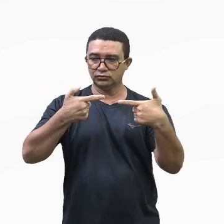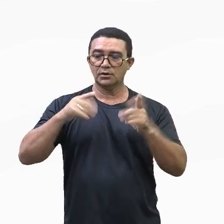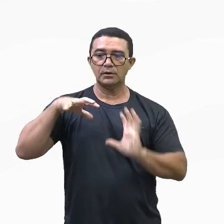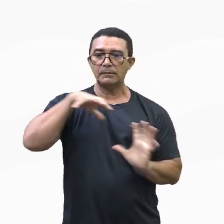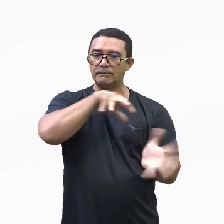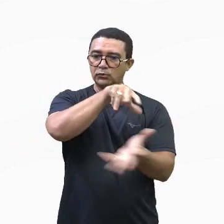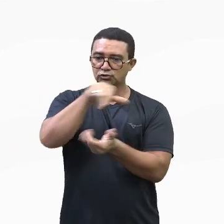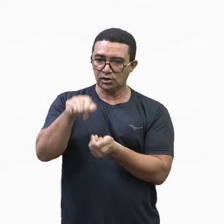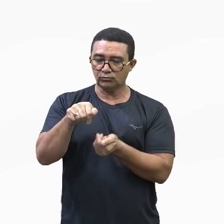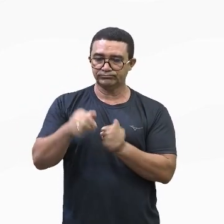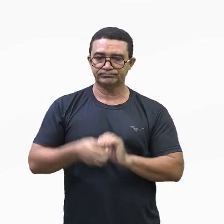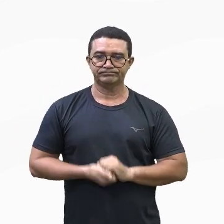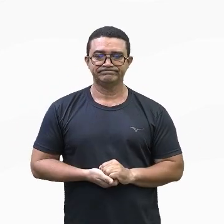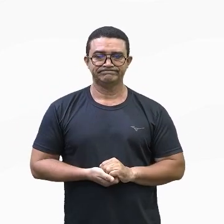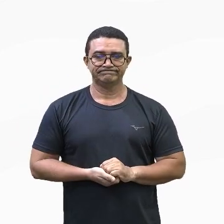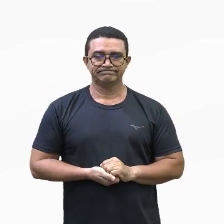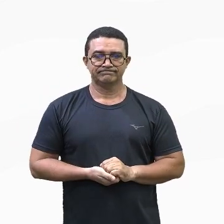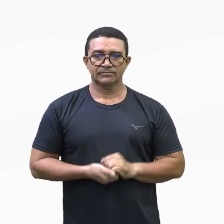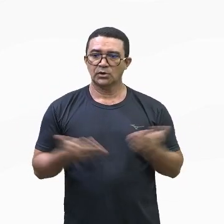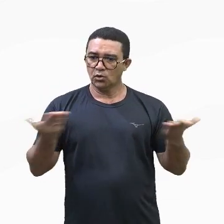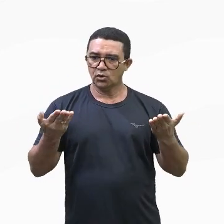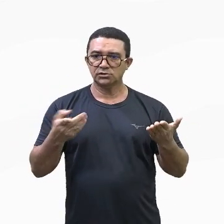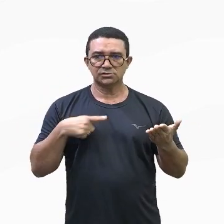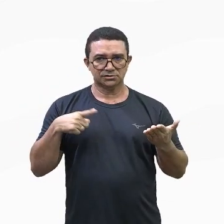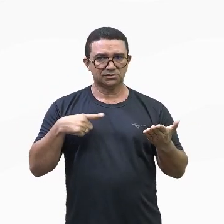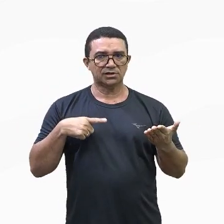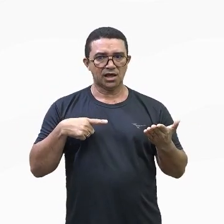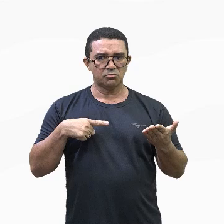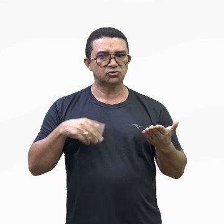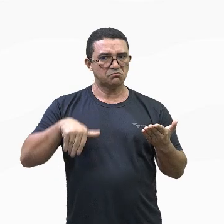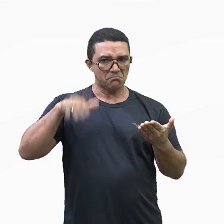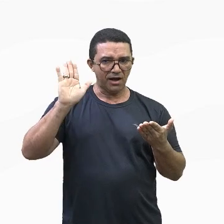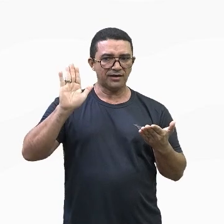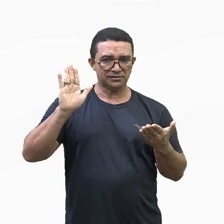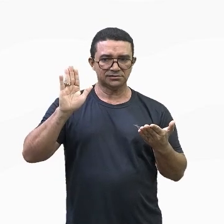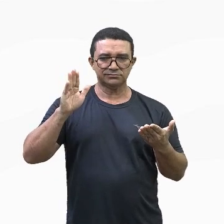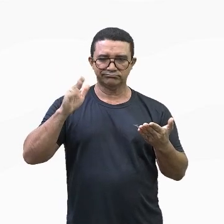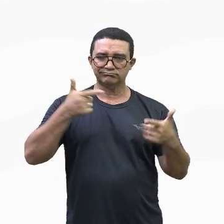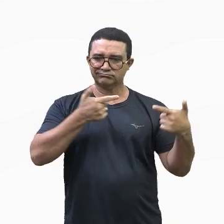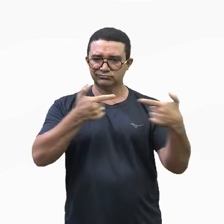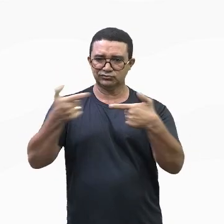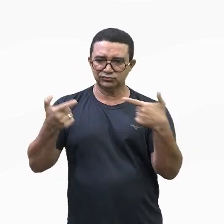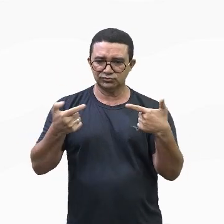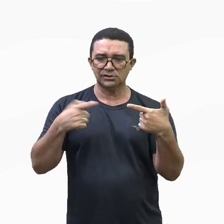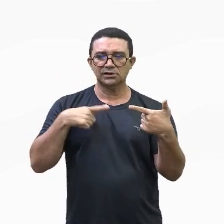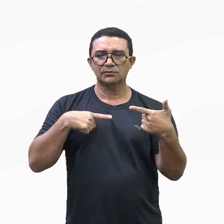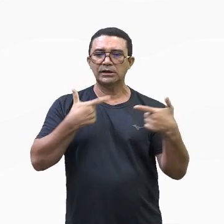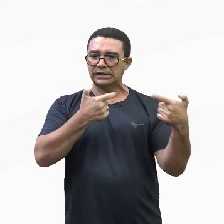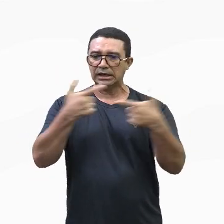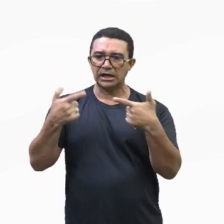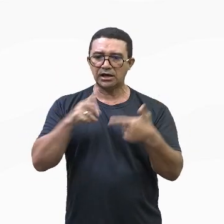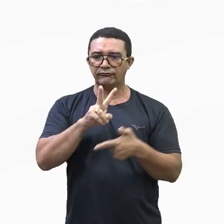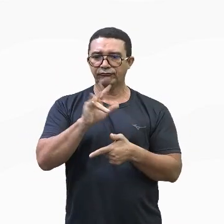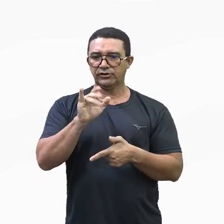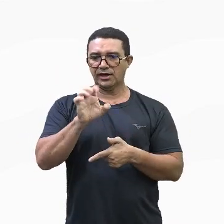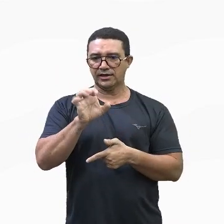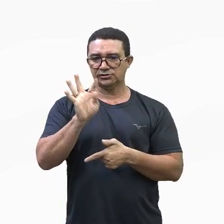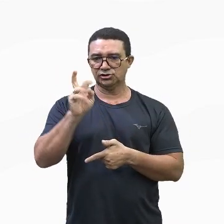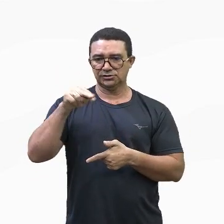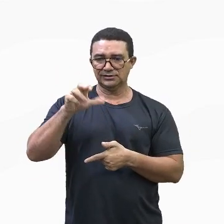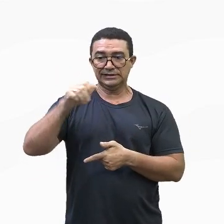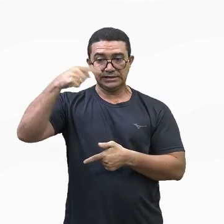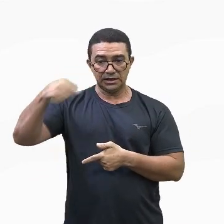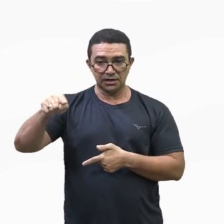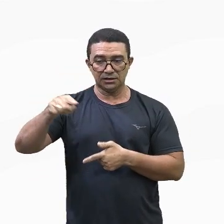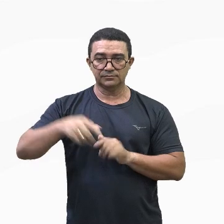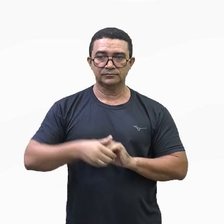na atualidade, nós temos até mais do que da Segunda Guerra Mundial, também tivemos a Guerra do Vietnã, e atualmente,